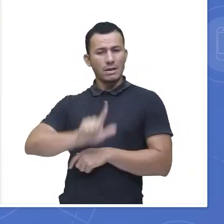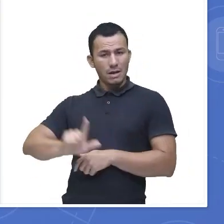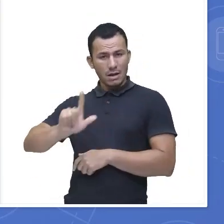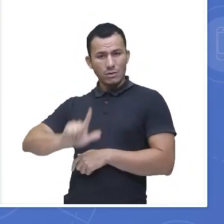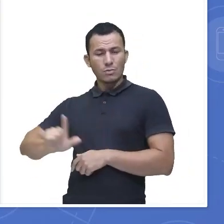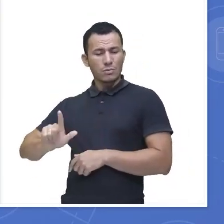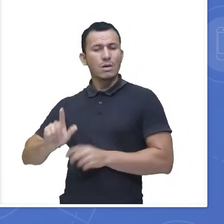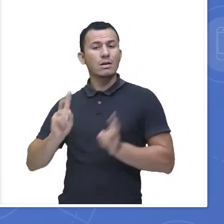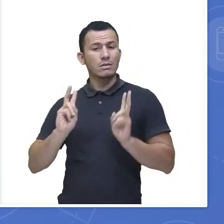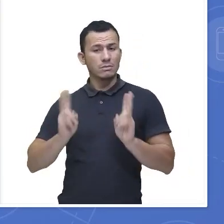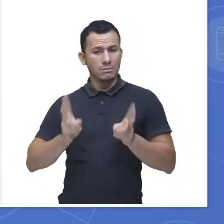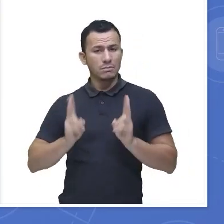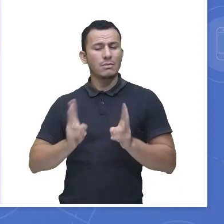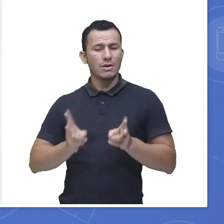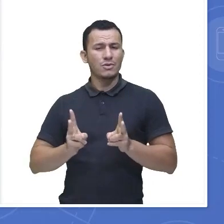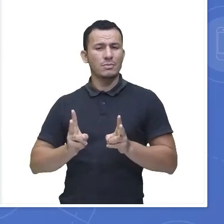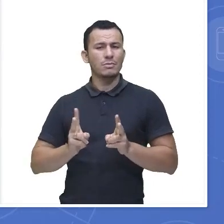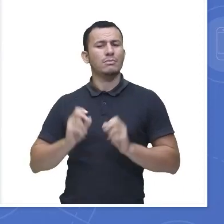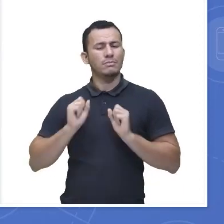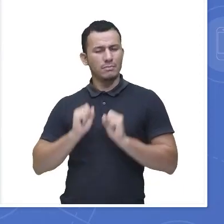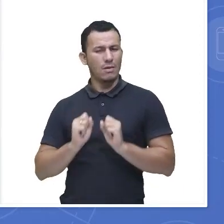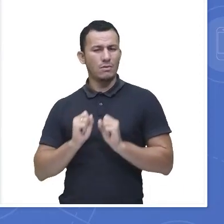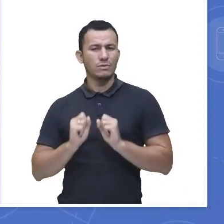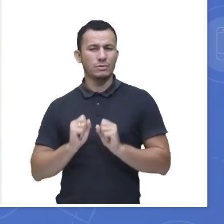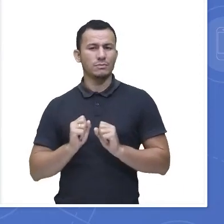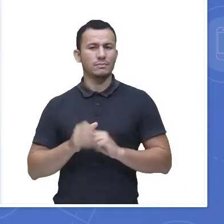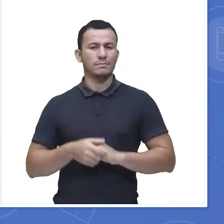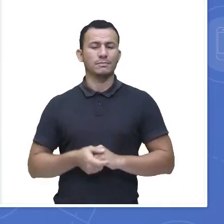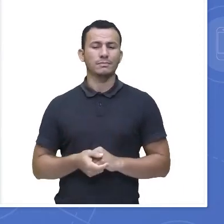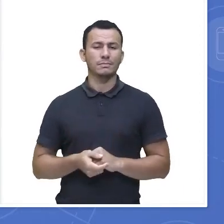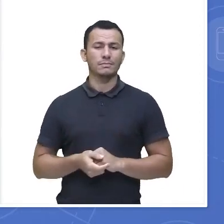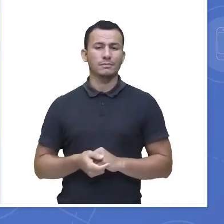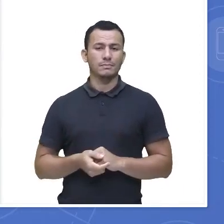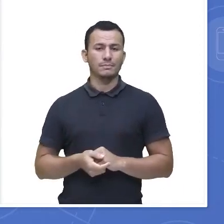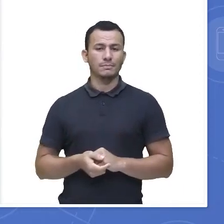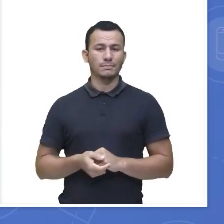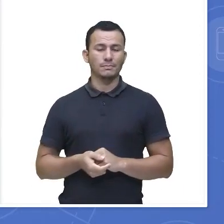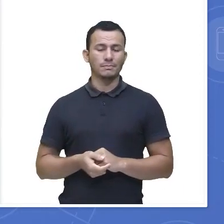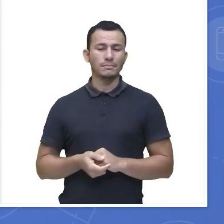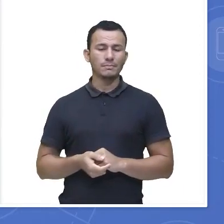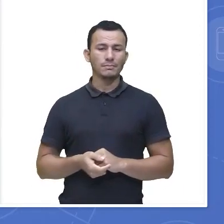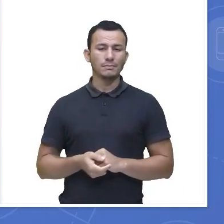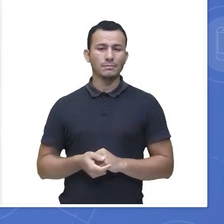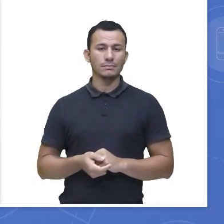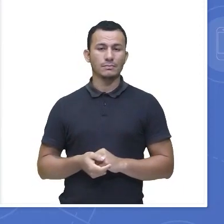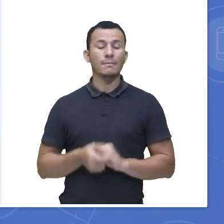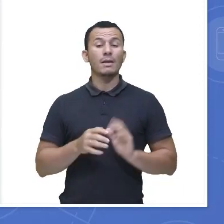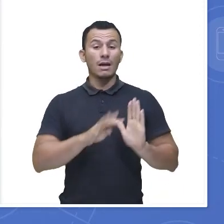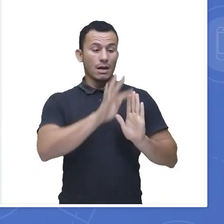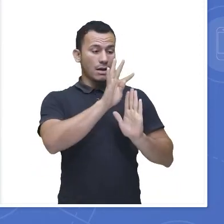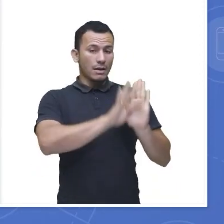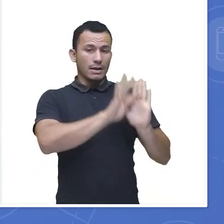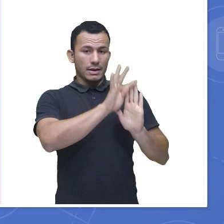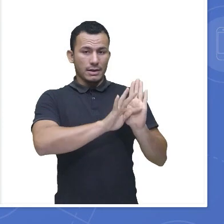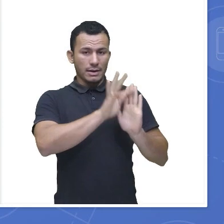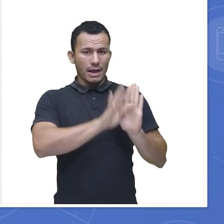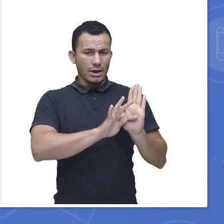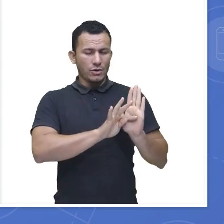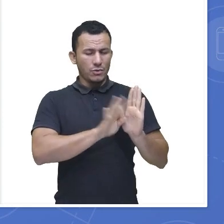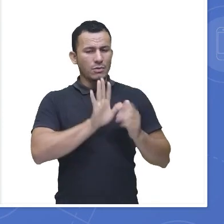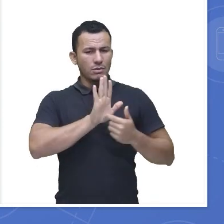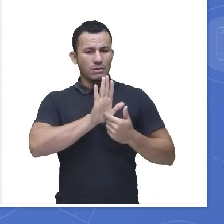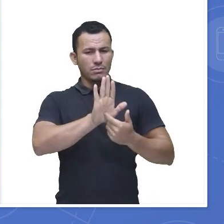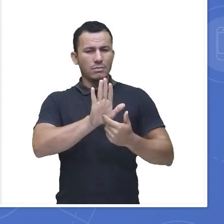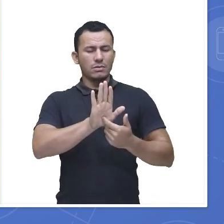literatura isso é possível, é permitido e deve ser assim. Agora, em textos como estes que nós vamos te mostrar,